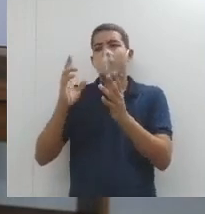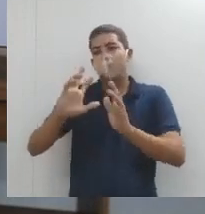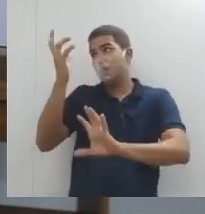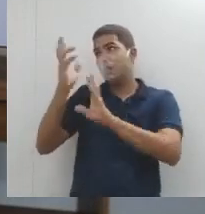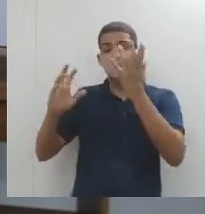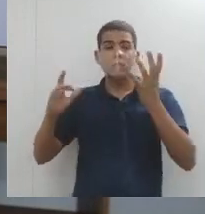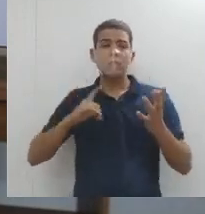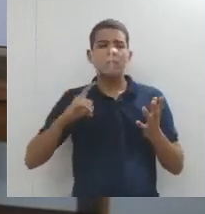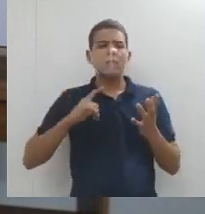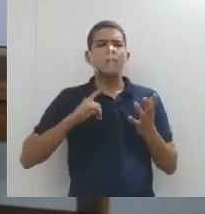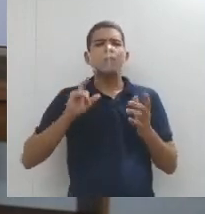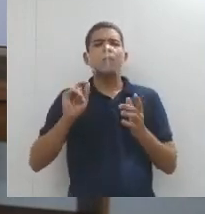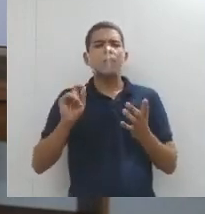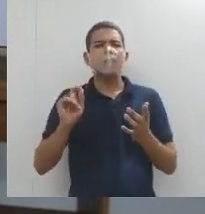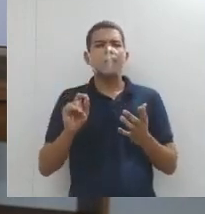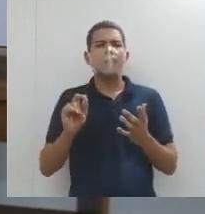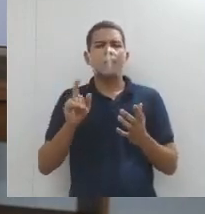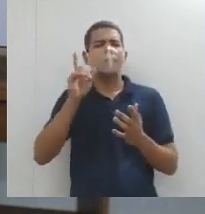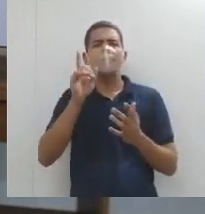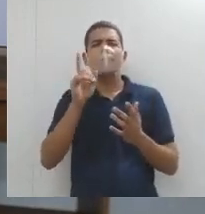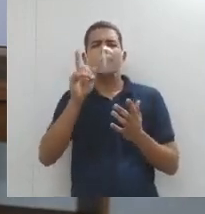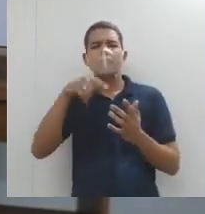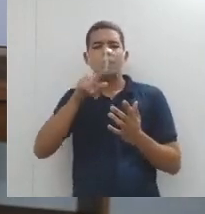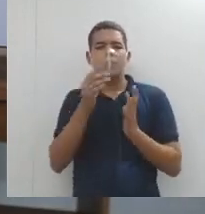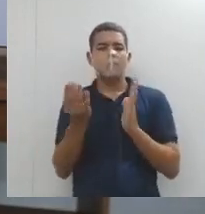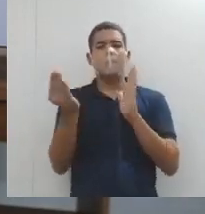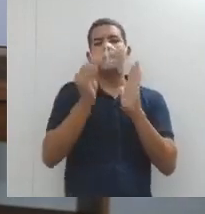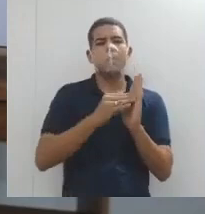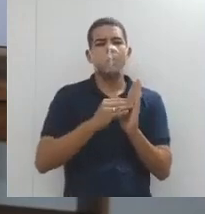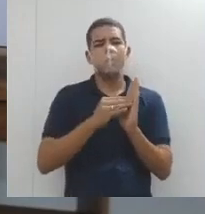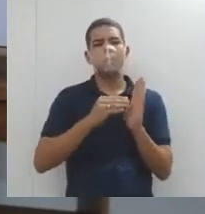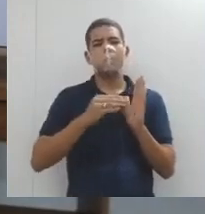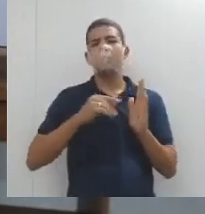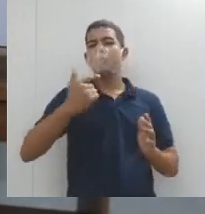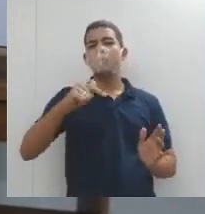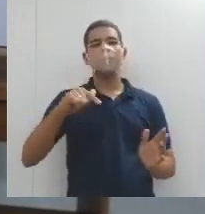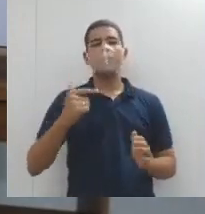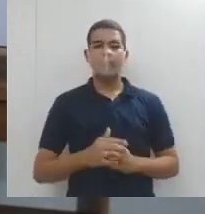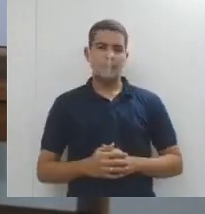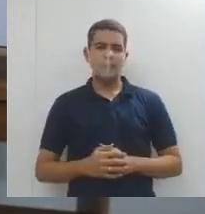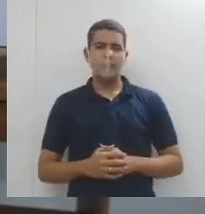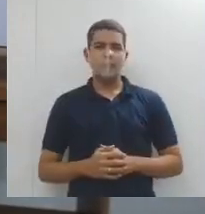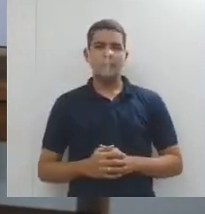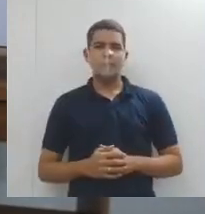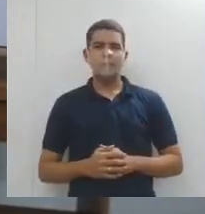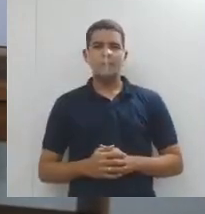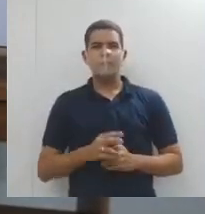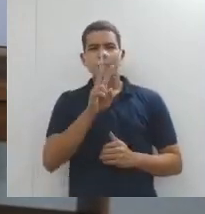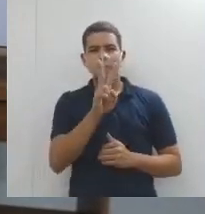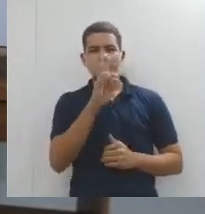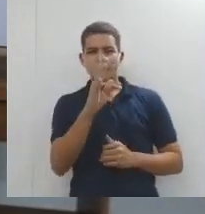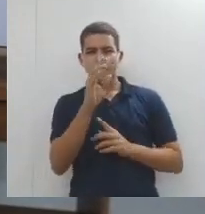frequentemente nós não o empregamos, né? Não empregamos esses verbos